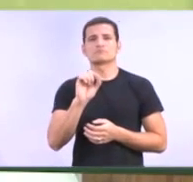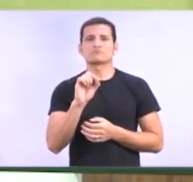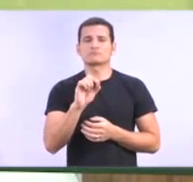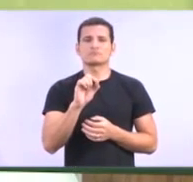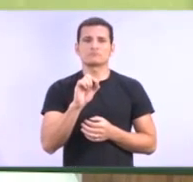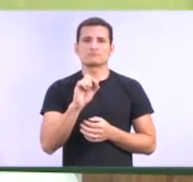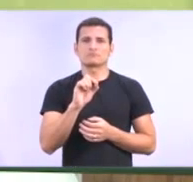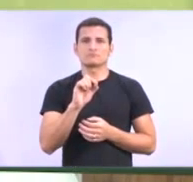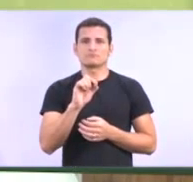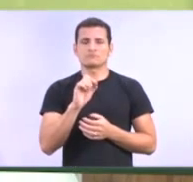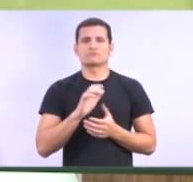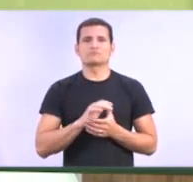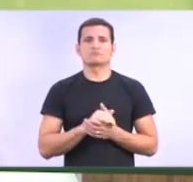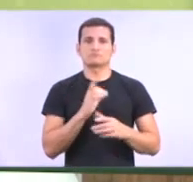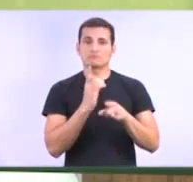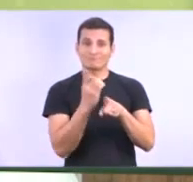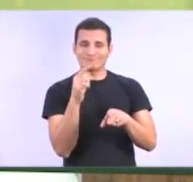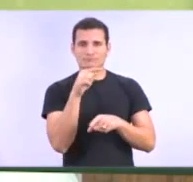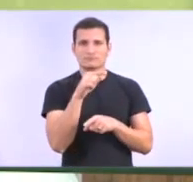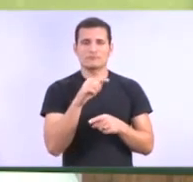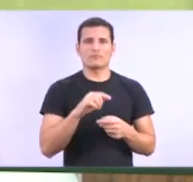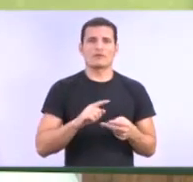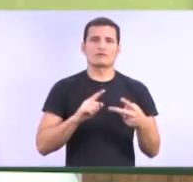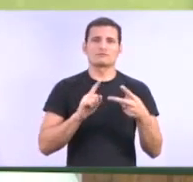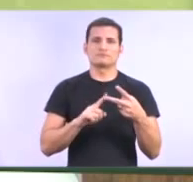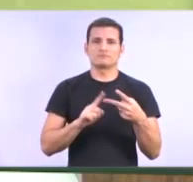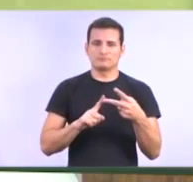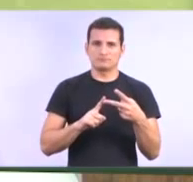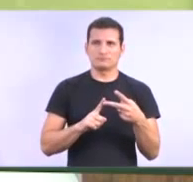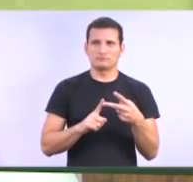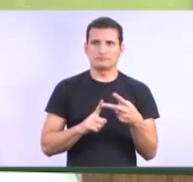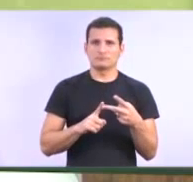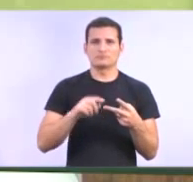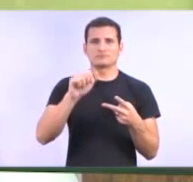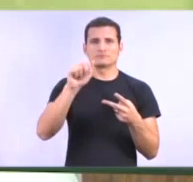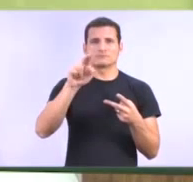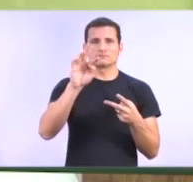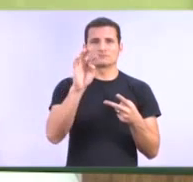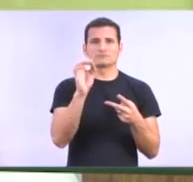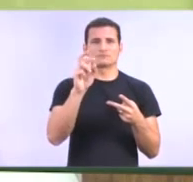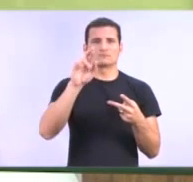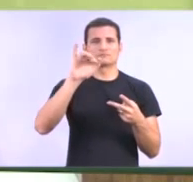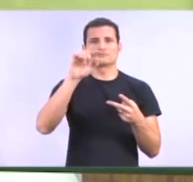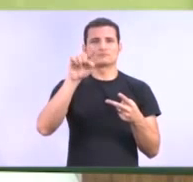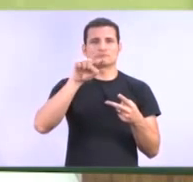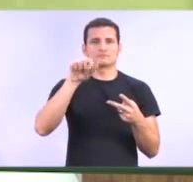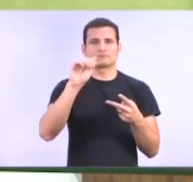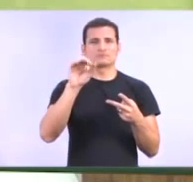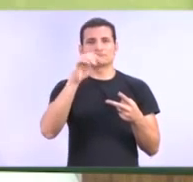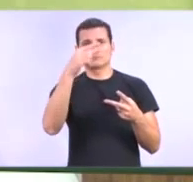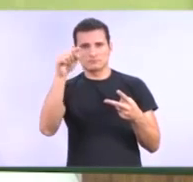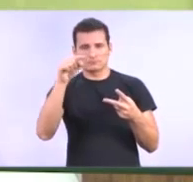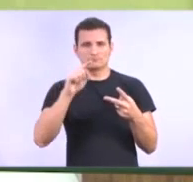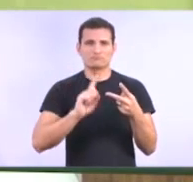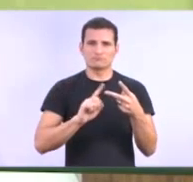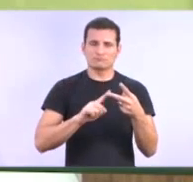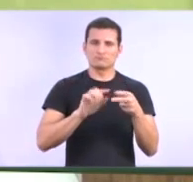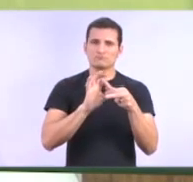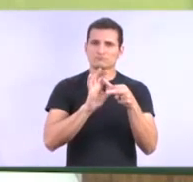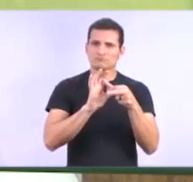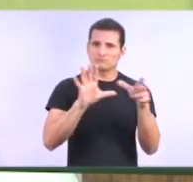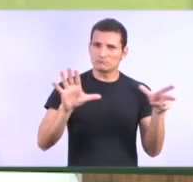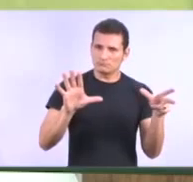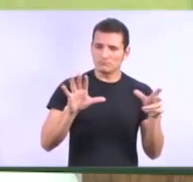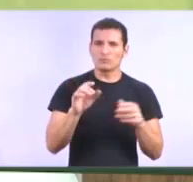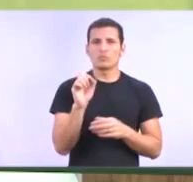identificar. Segundo, você entrou na rede, tem o quê? Eu preciso de autorização. O que é autorização? Autorização é